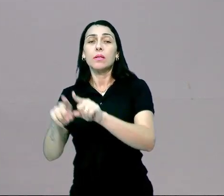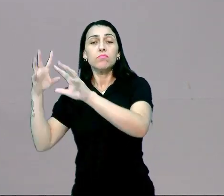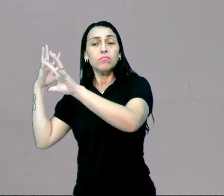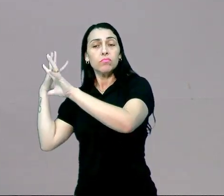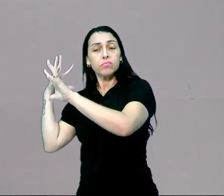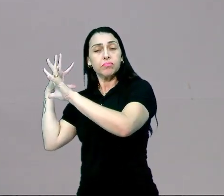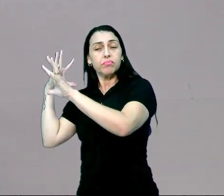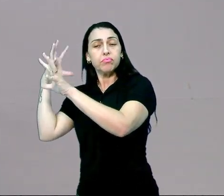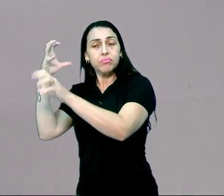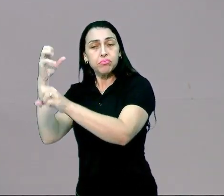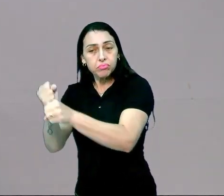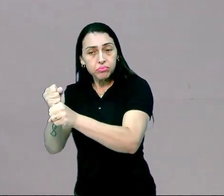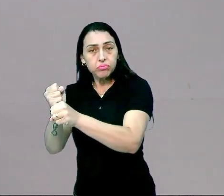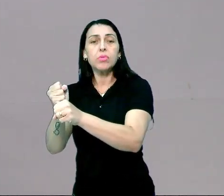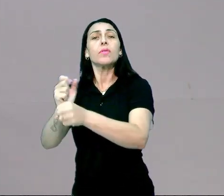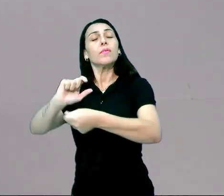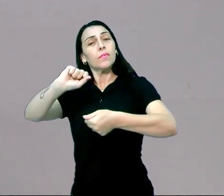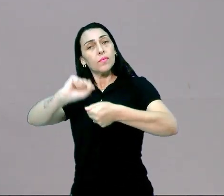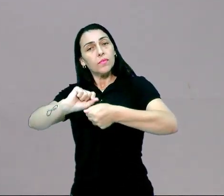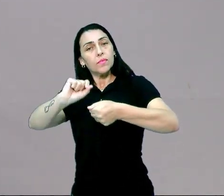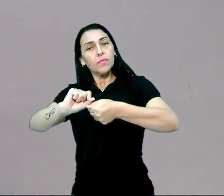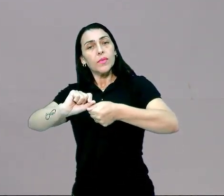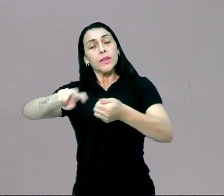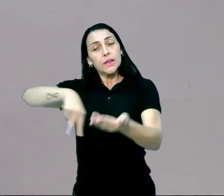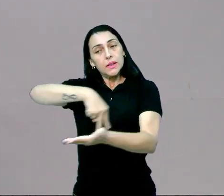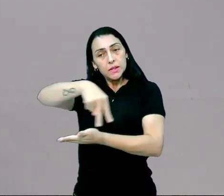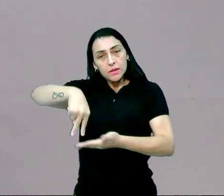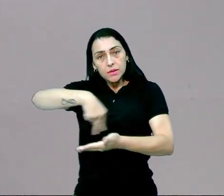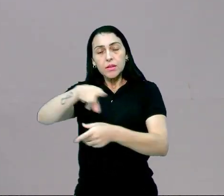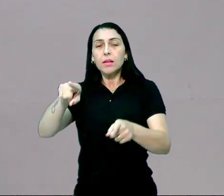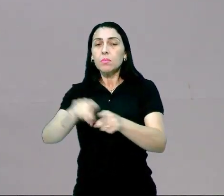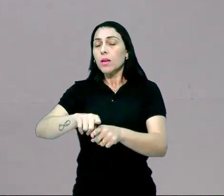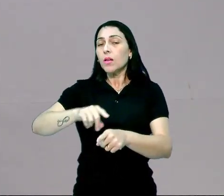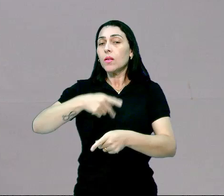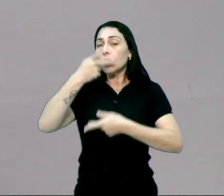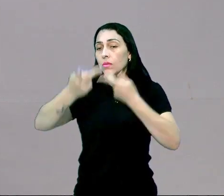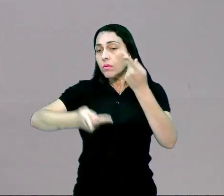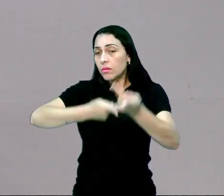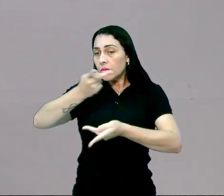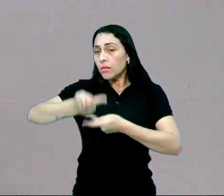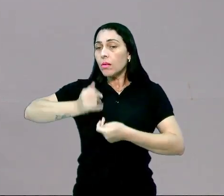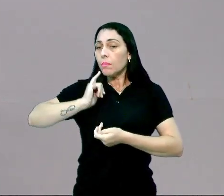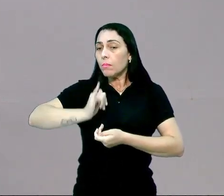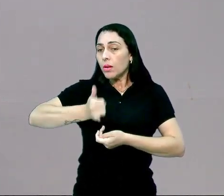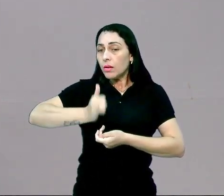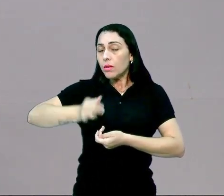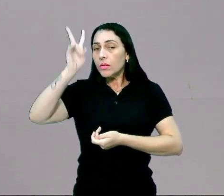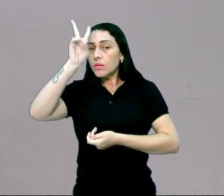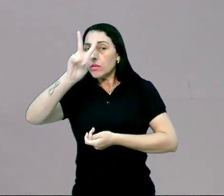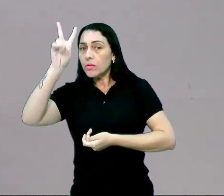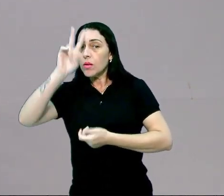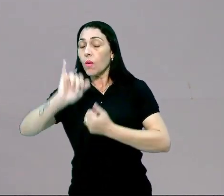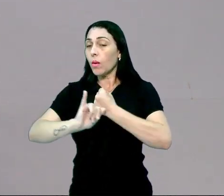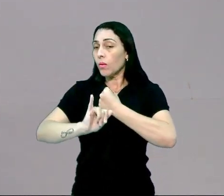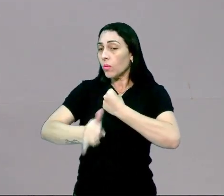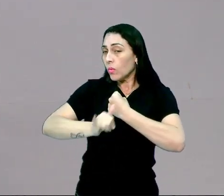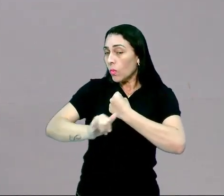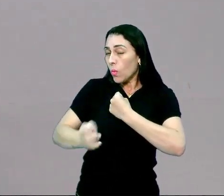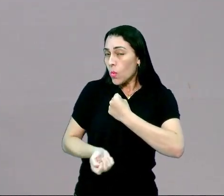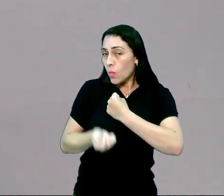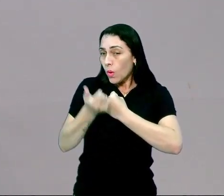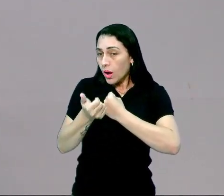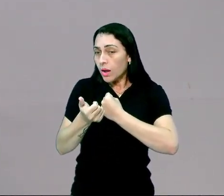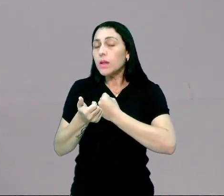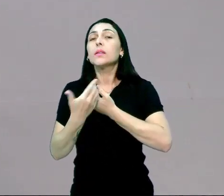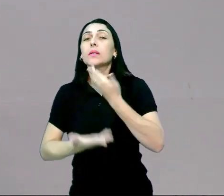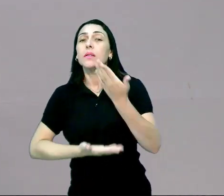essa manutenção, que é fazer esse vislumbre, e além de contar uma história, porque ela vai fazer uma alusão crônica, né? Quase uma crônica